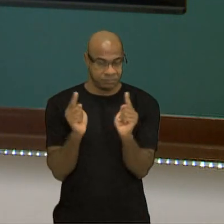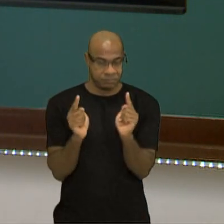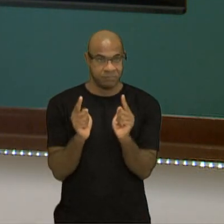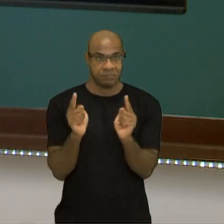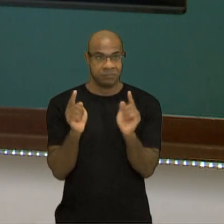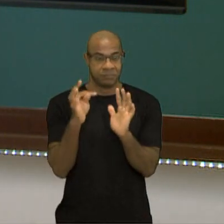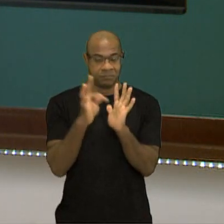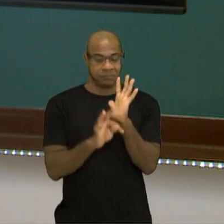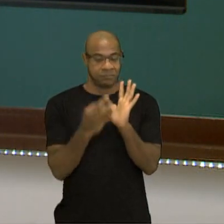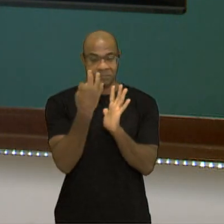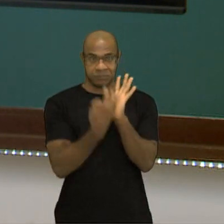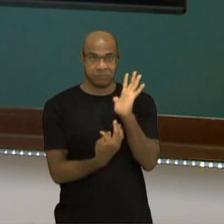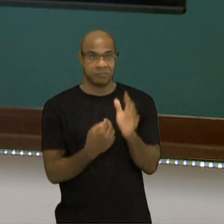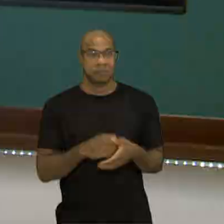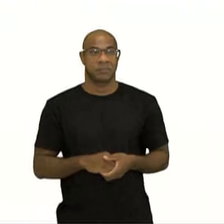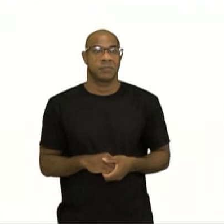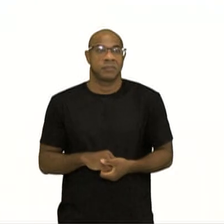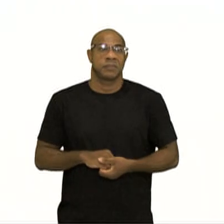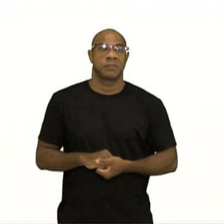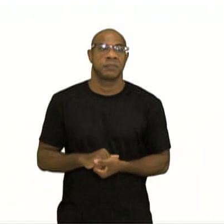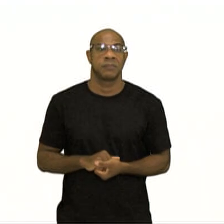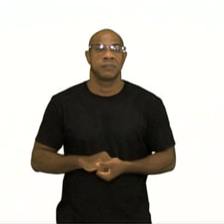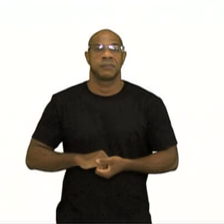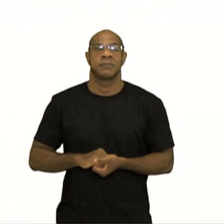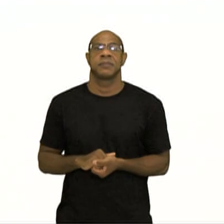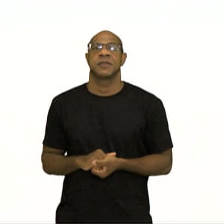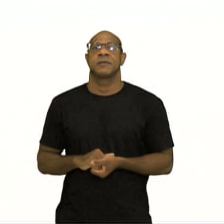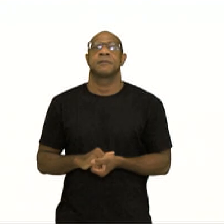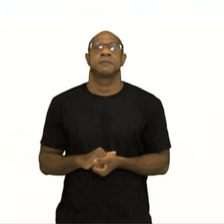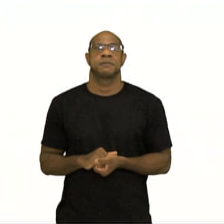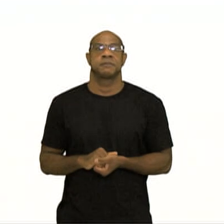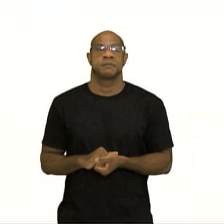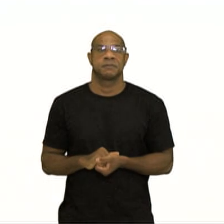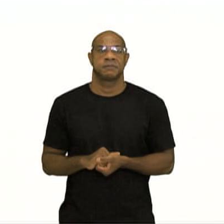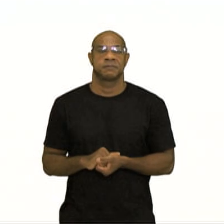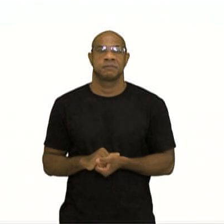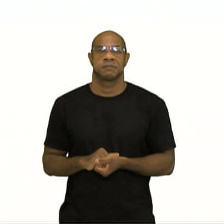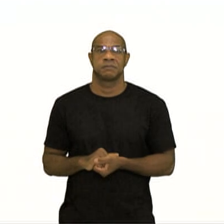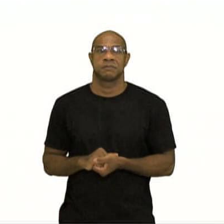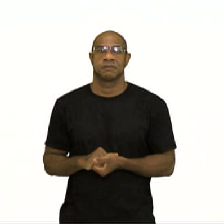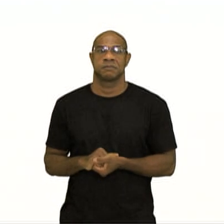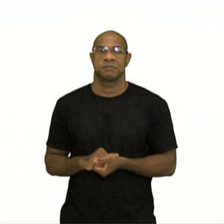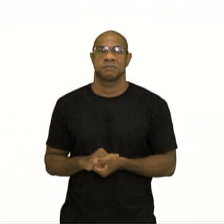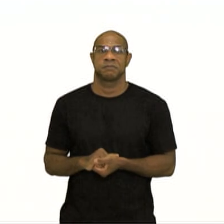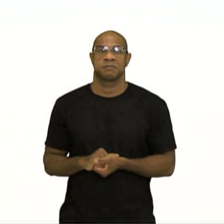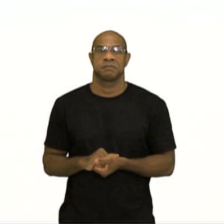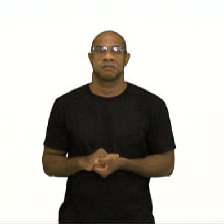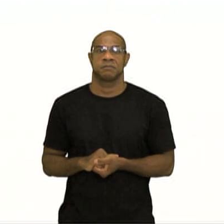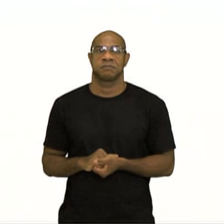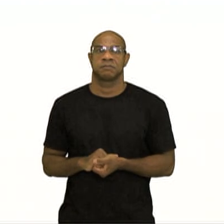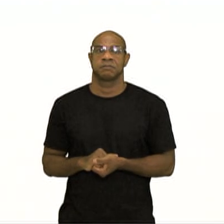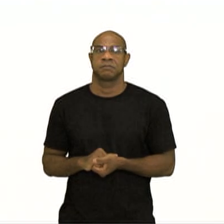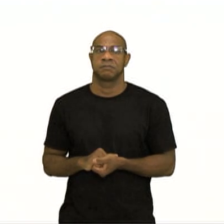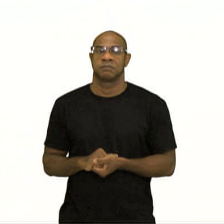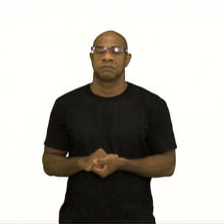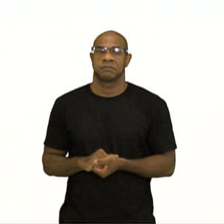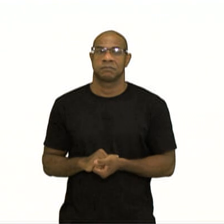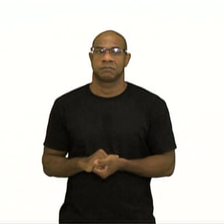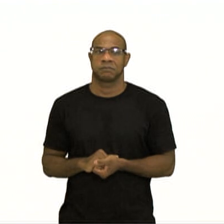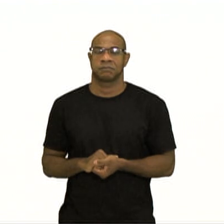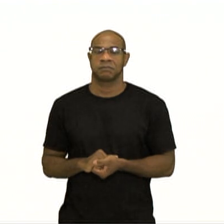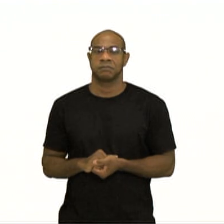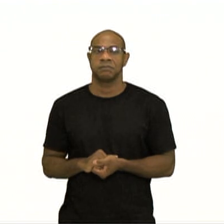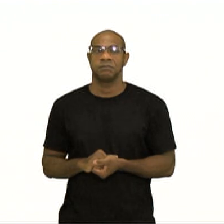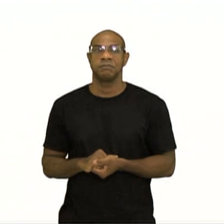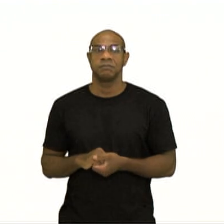assim. Primeira atividade. Fill in with the words modern, changed, years and